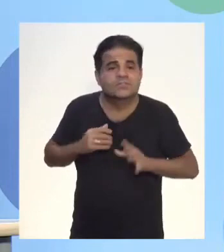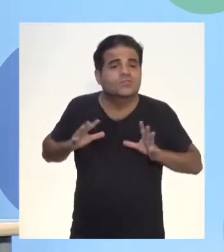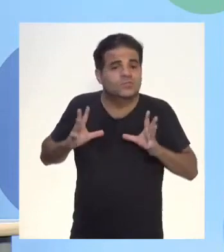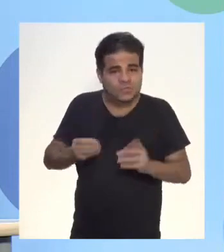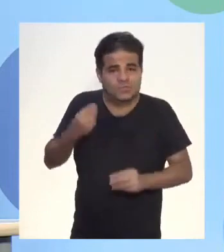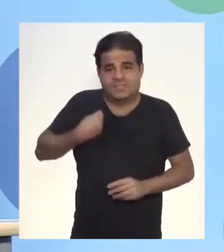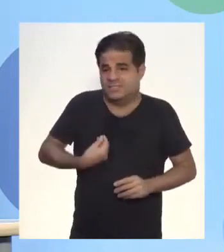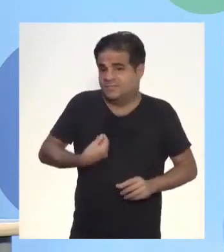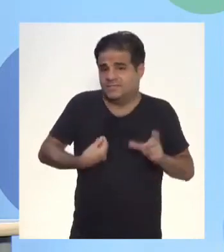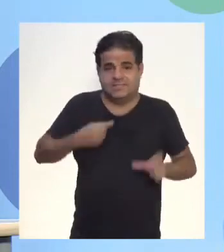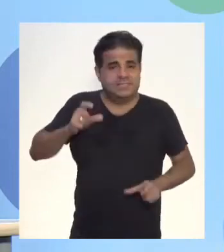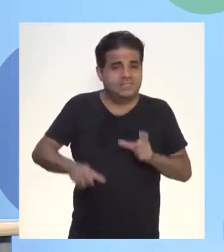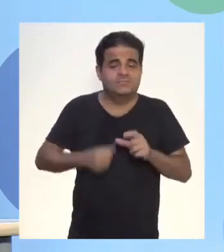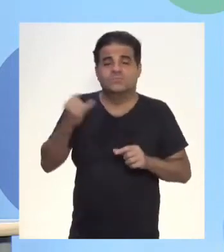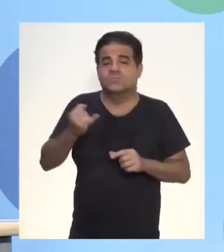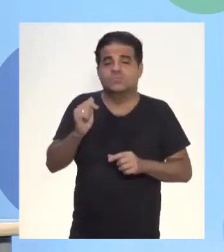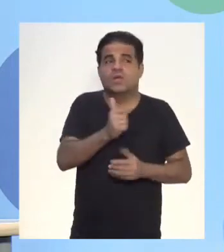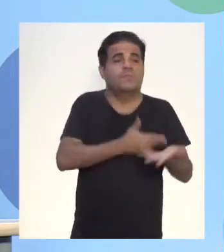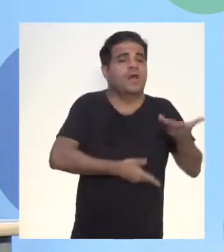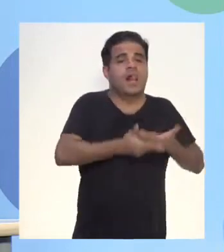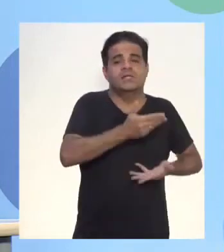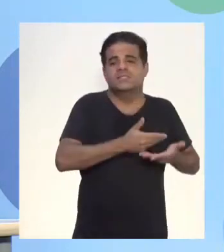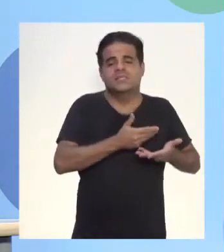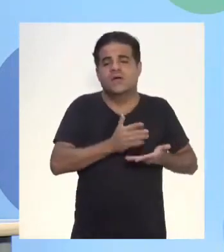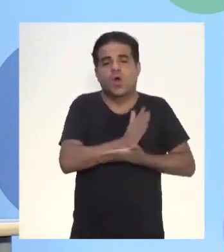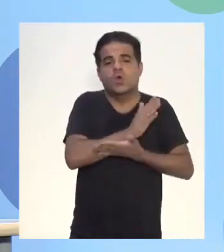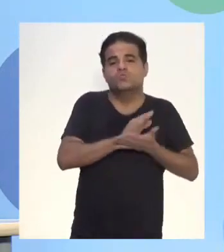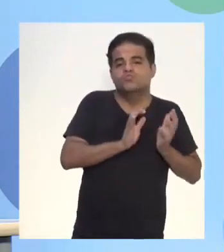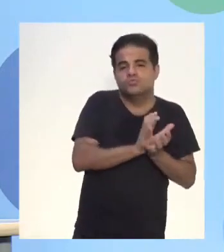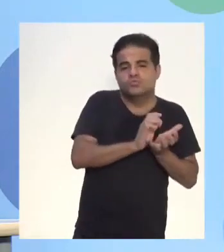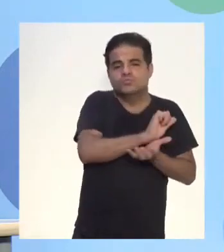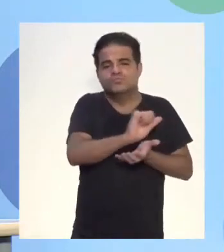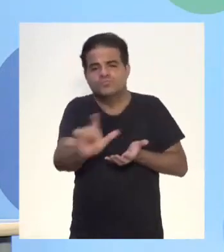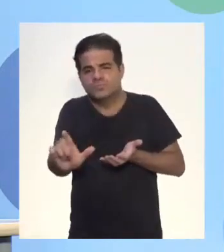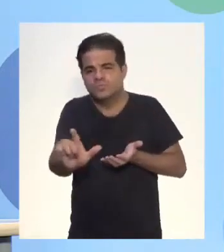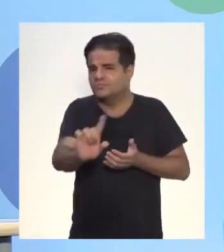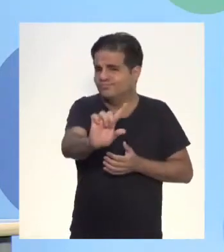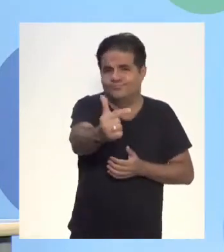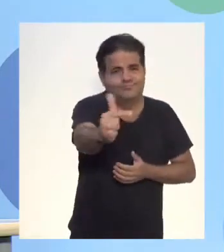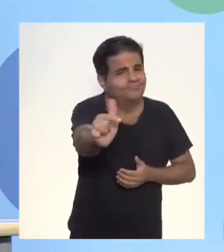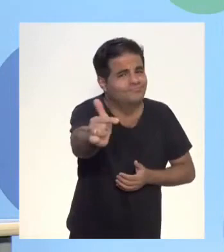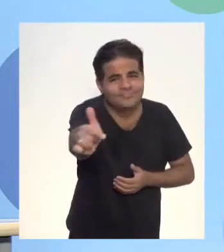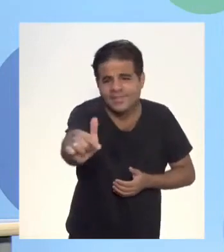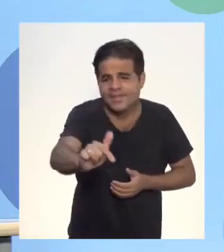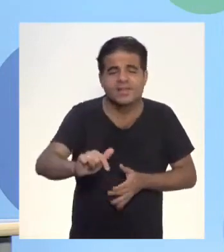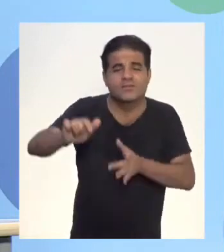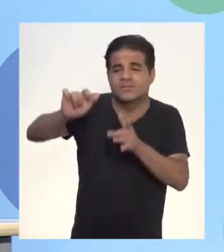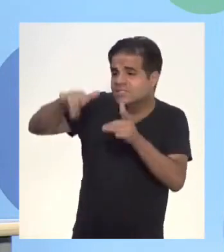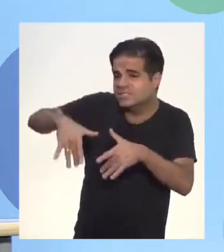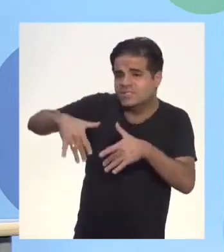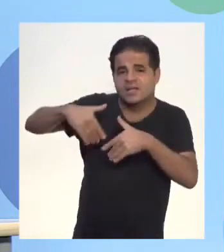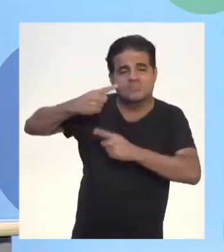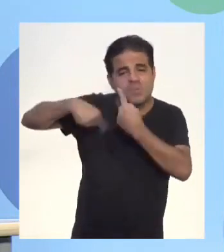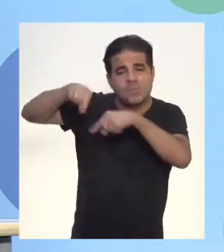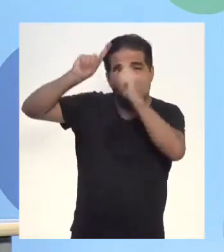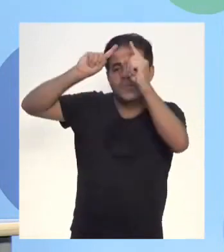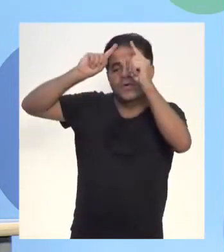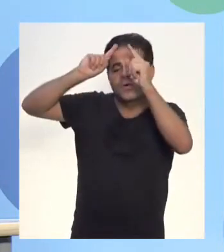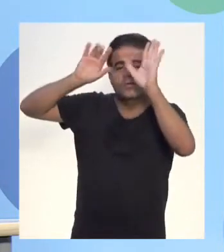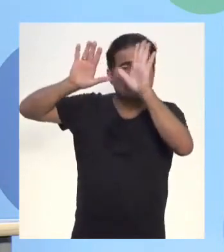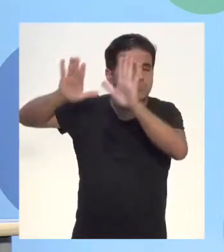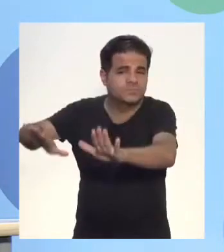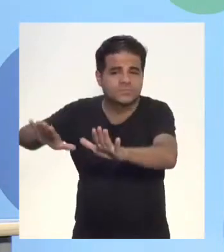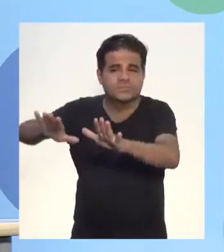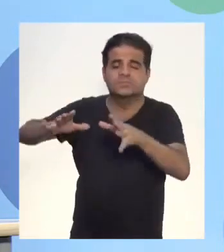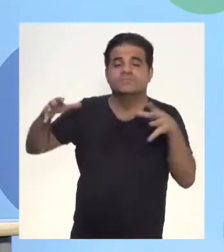importam. Né? Não existe uma relação de que alguns grupos são melhores do que outros. Nós deixamos essa dimensão para o evolucionismo,